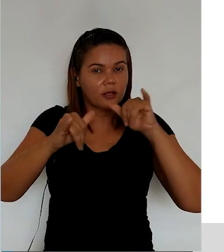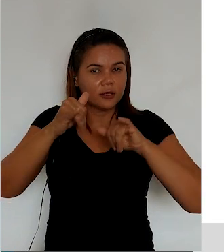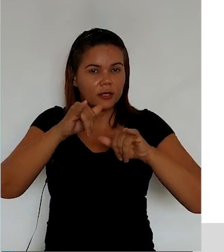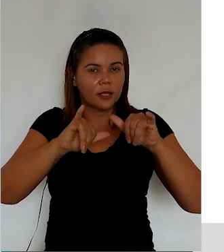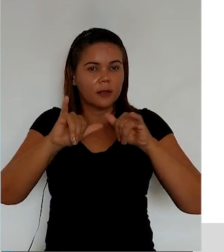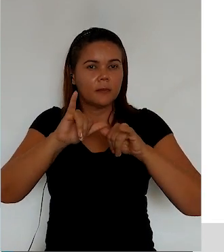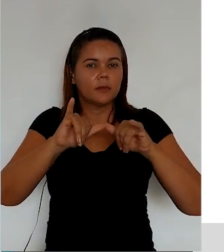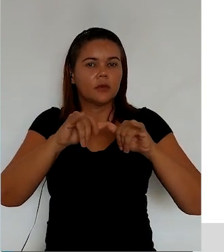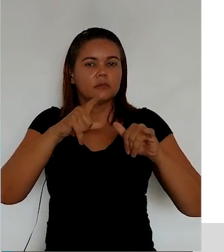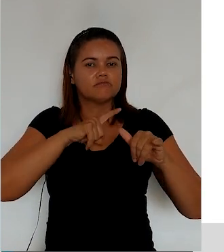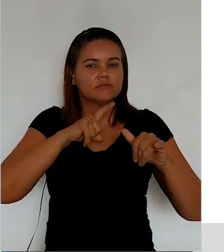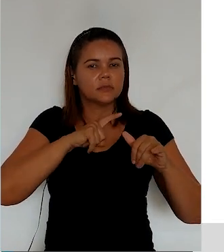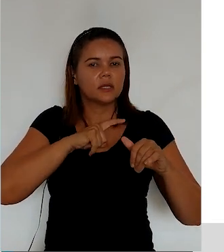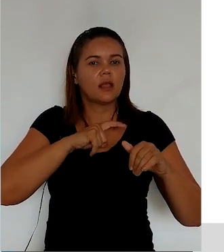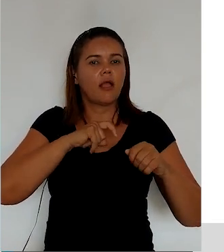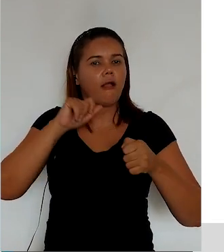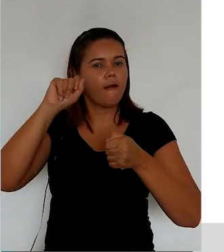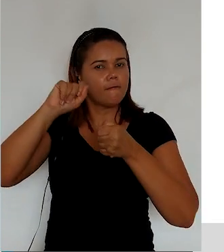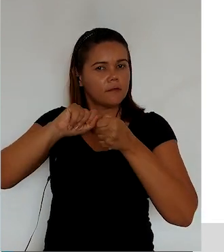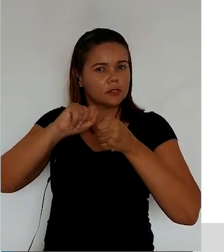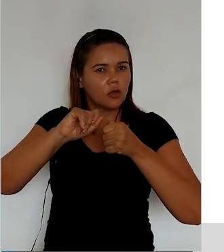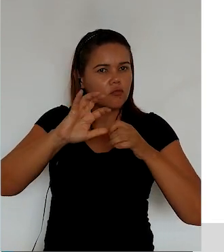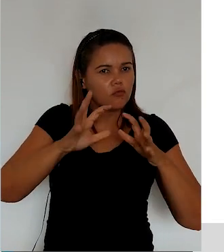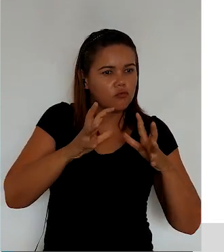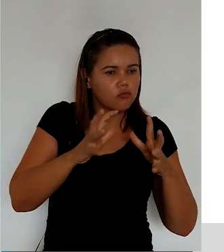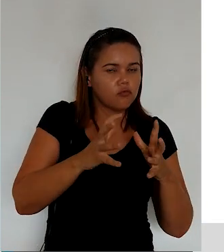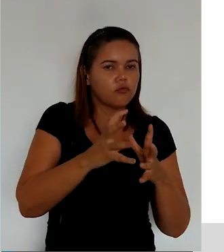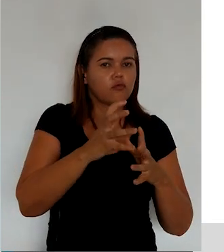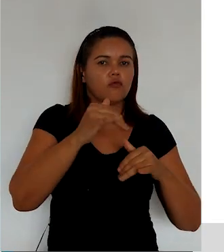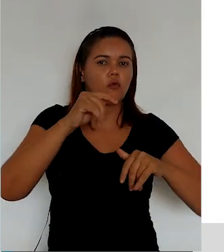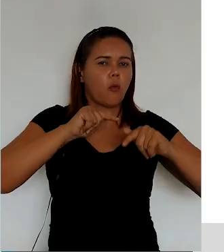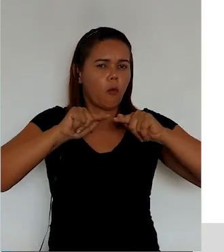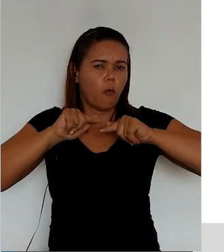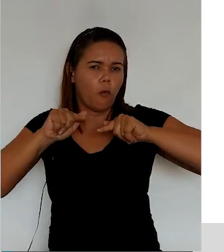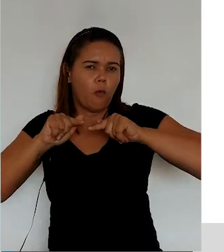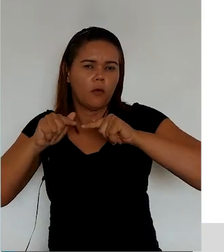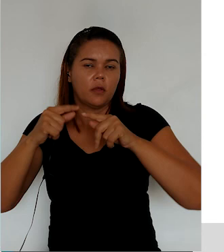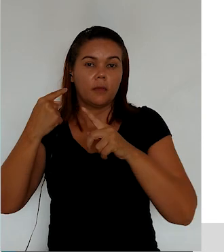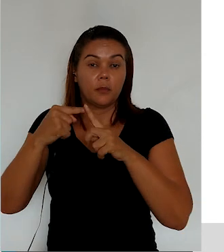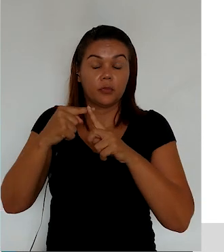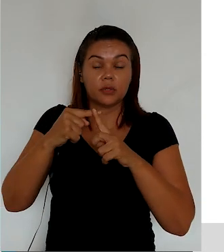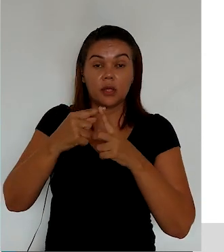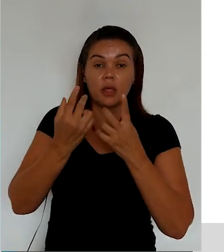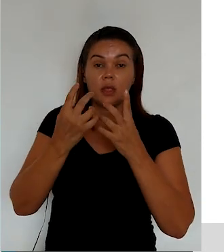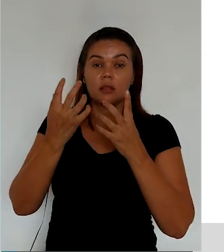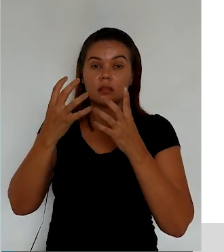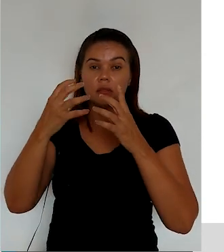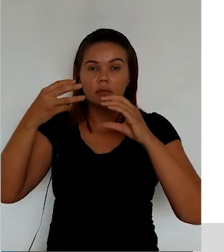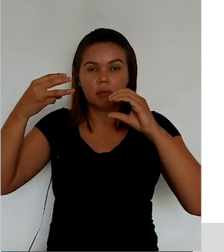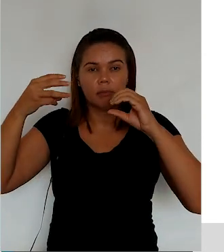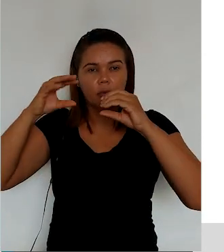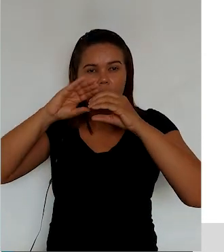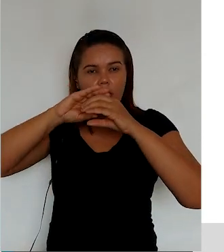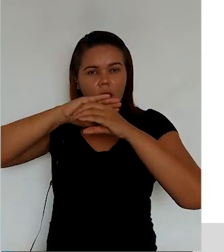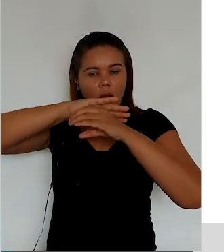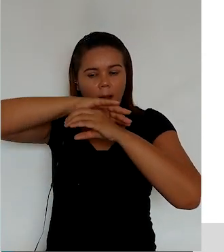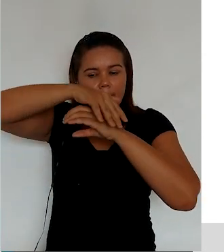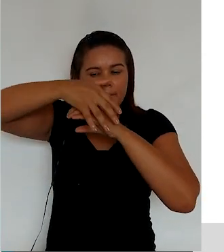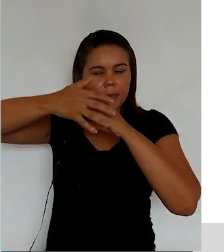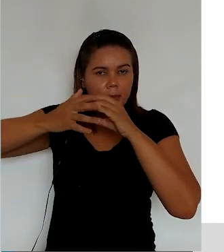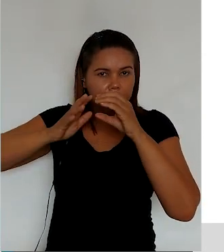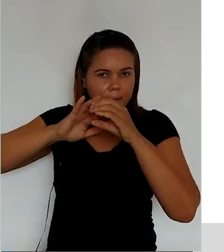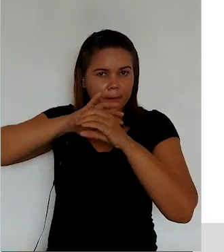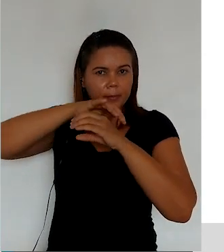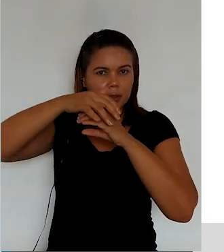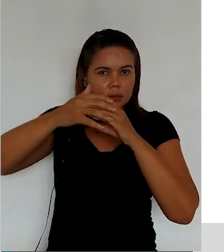o potencial de ação. A onda de despolarização da membrana é a condução